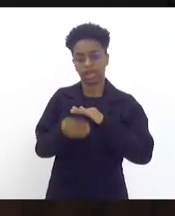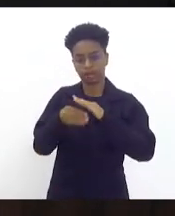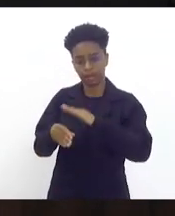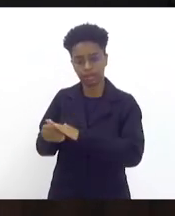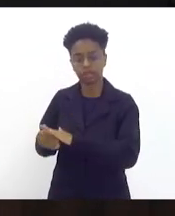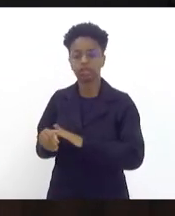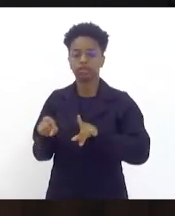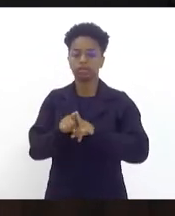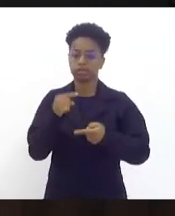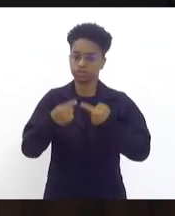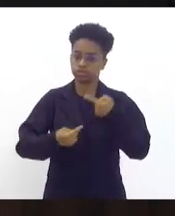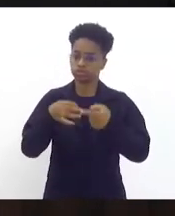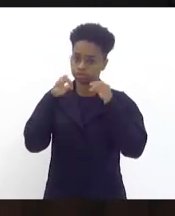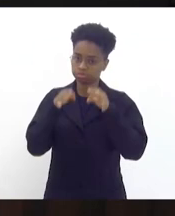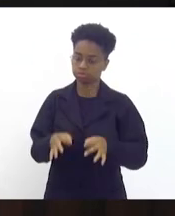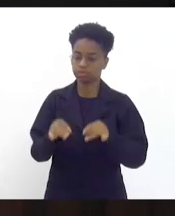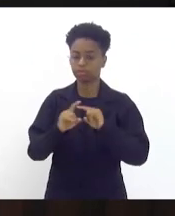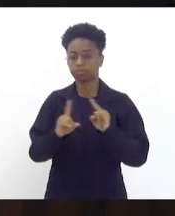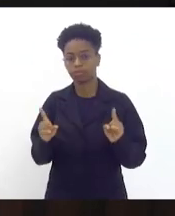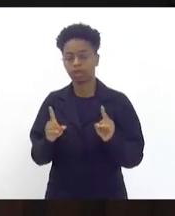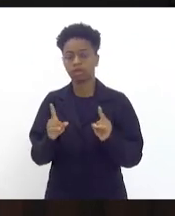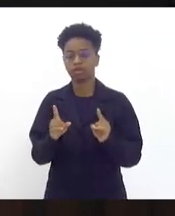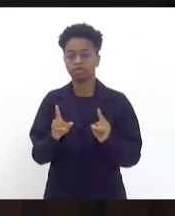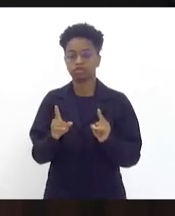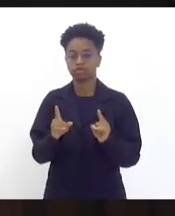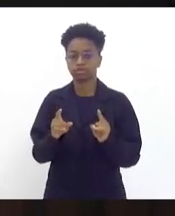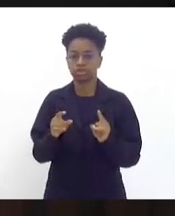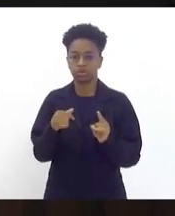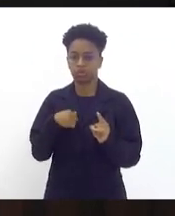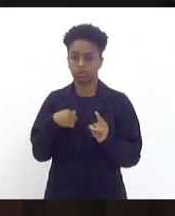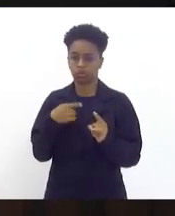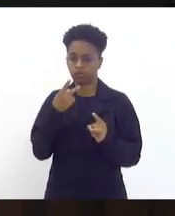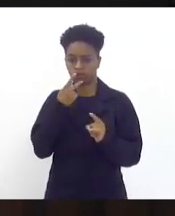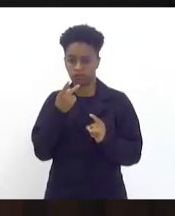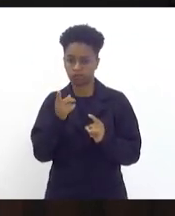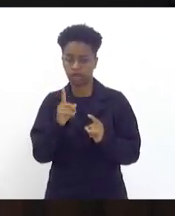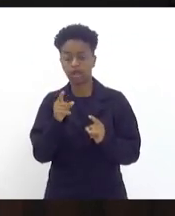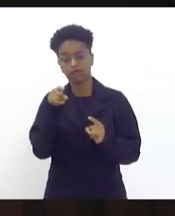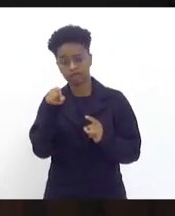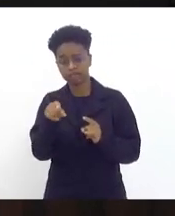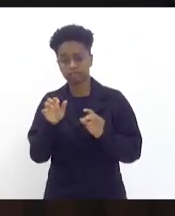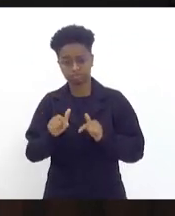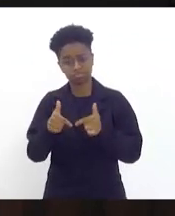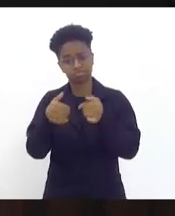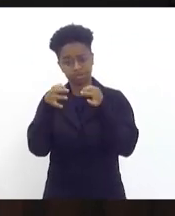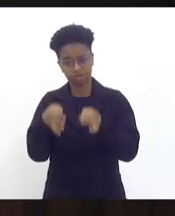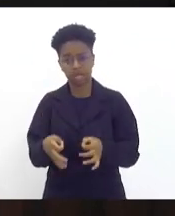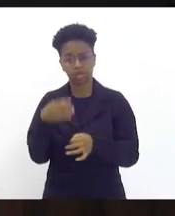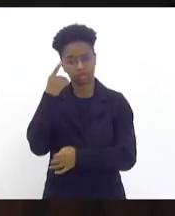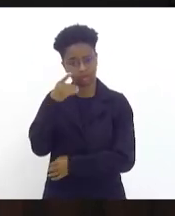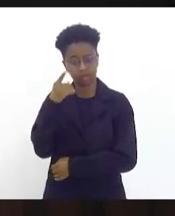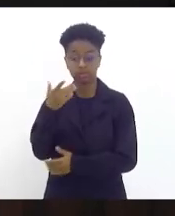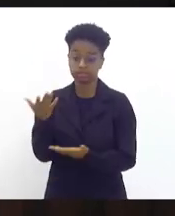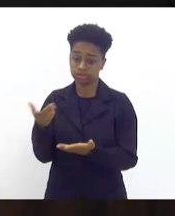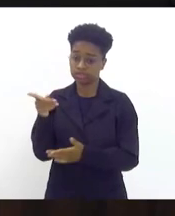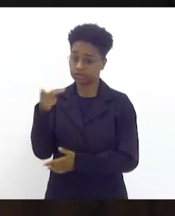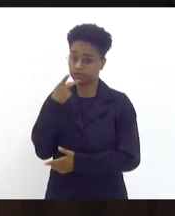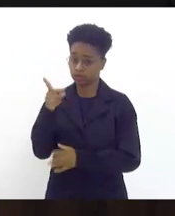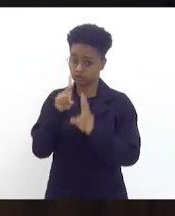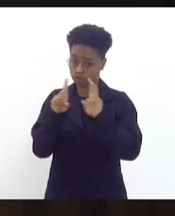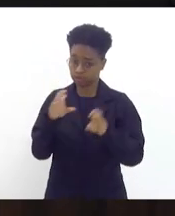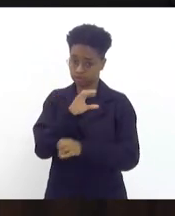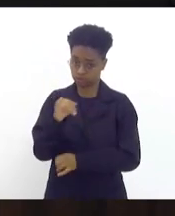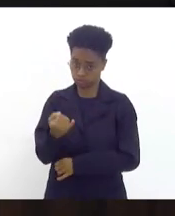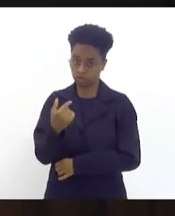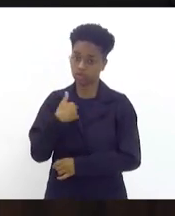as discussões necessárias mas não há de se negar a sua iniciativa com parlamentar então fica aqui já que o excelência citou ccj